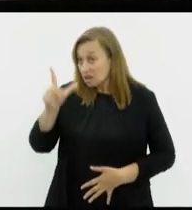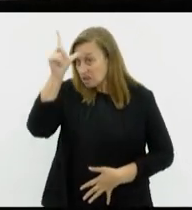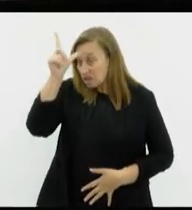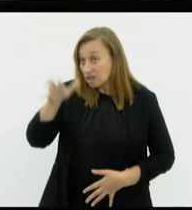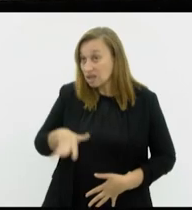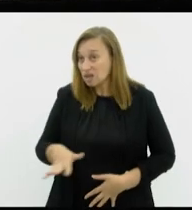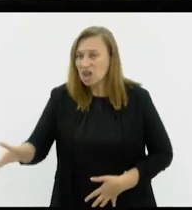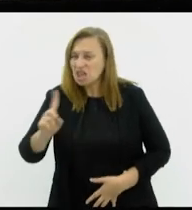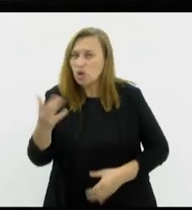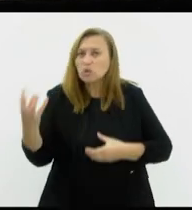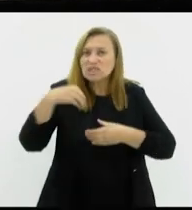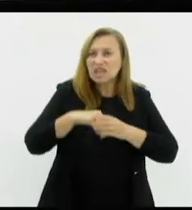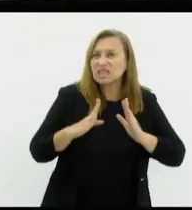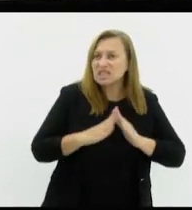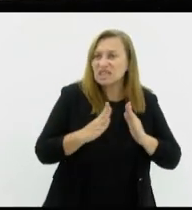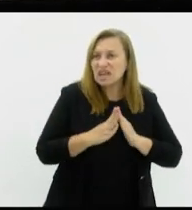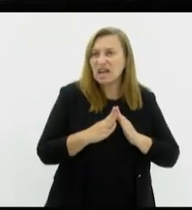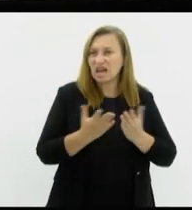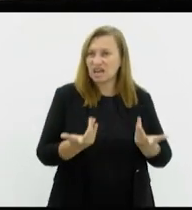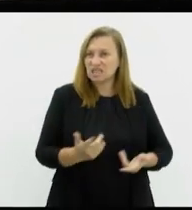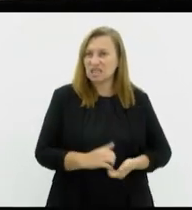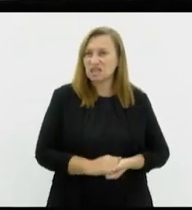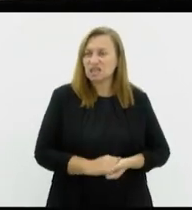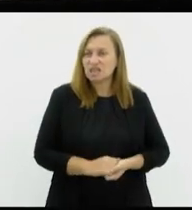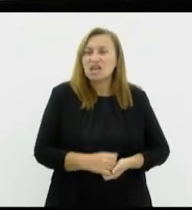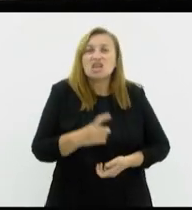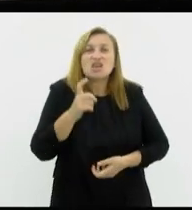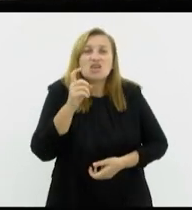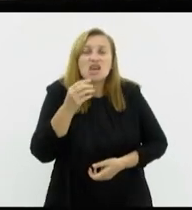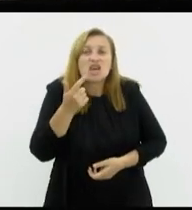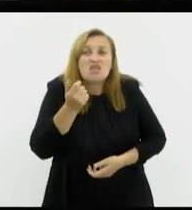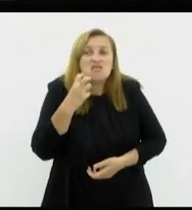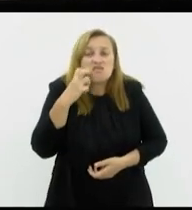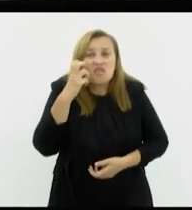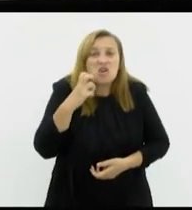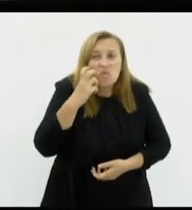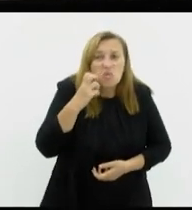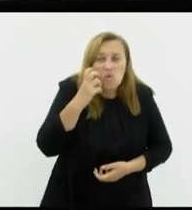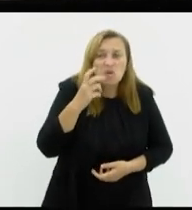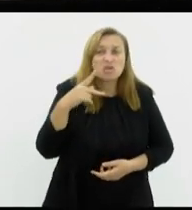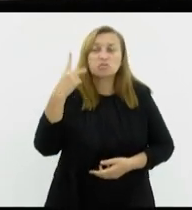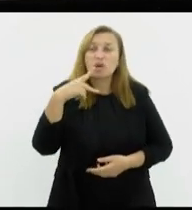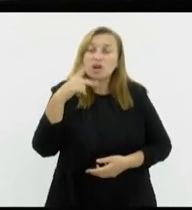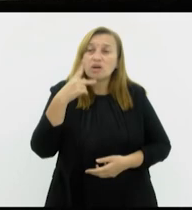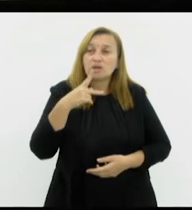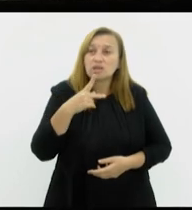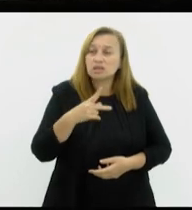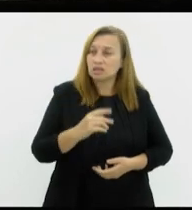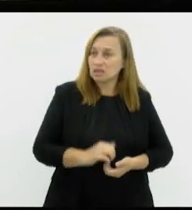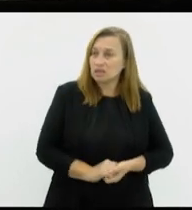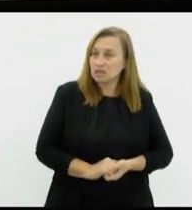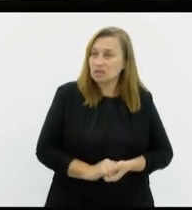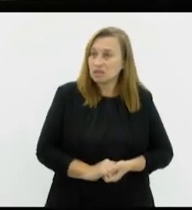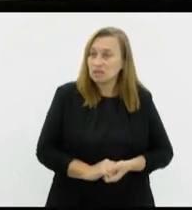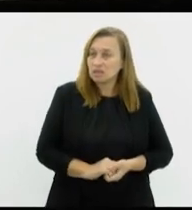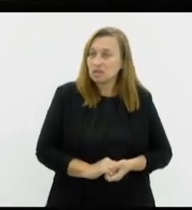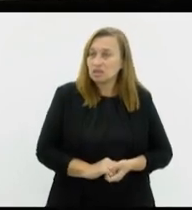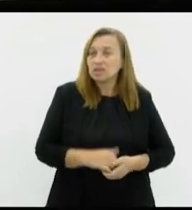dessa casa, porque isso apequena essa casa, envergonha os parlamentares que compõem a Alerje.